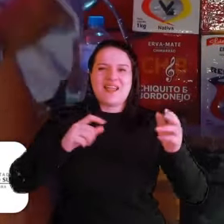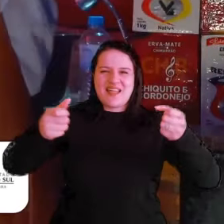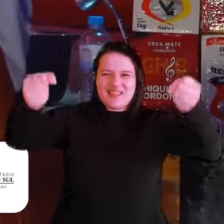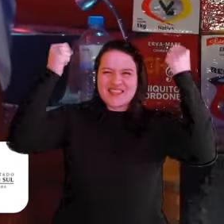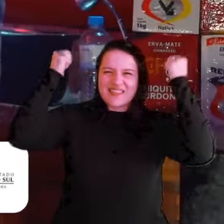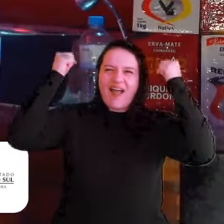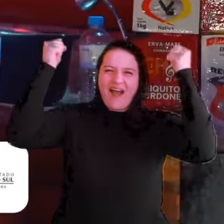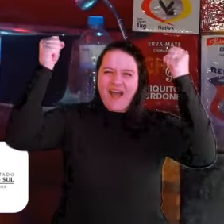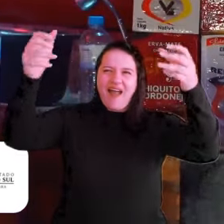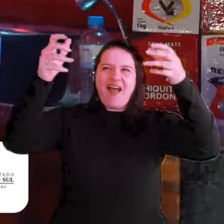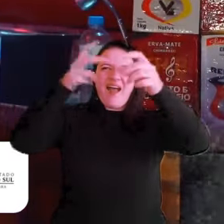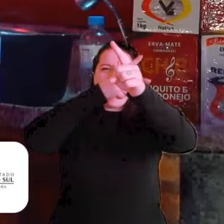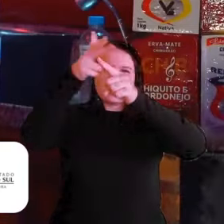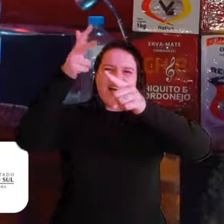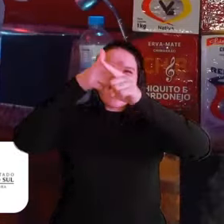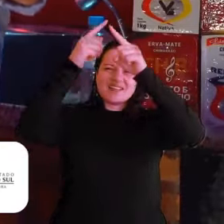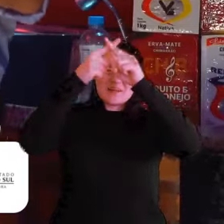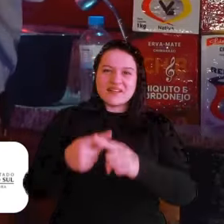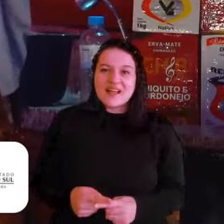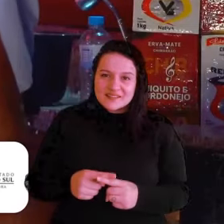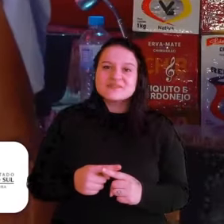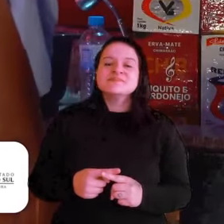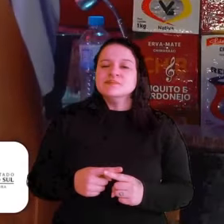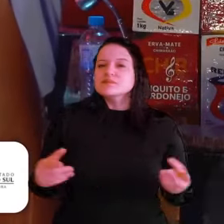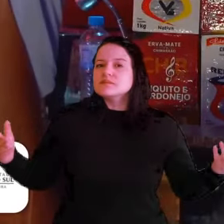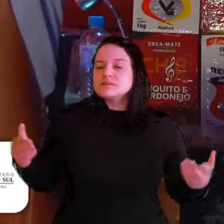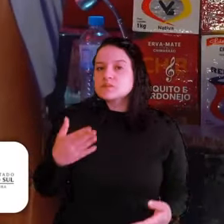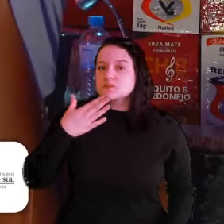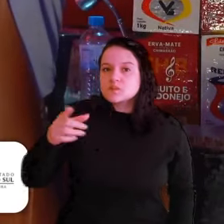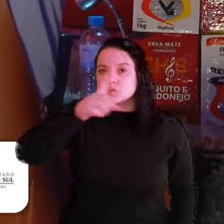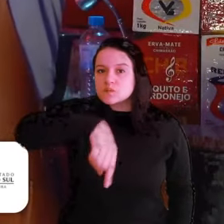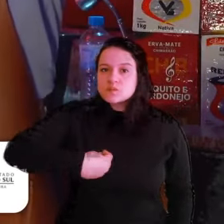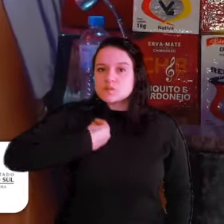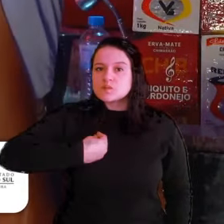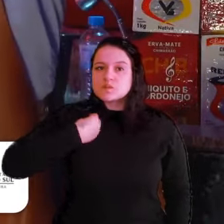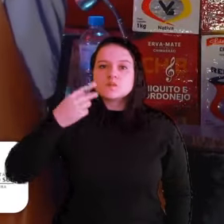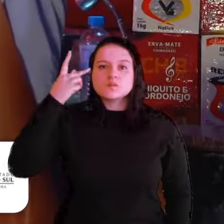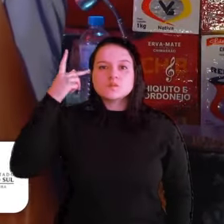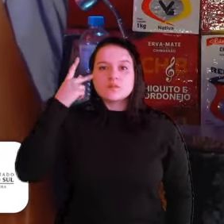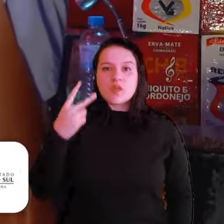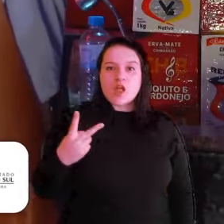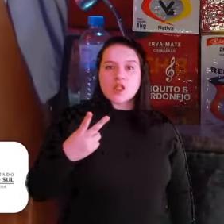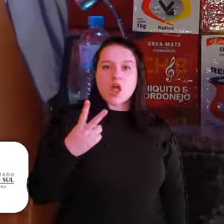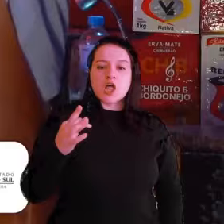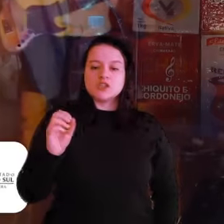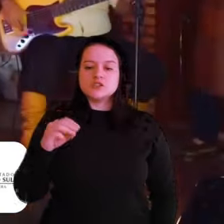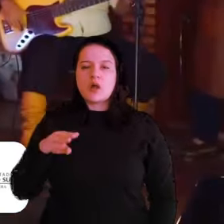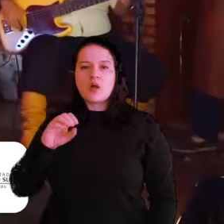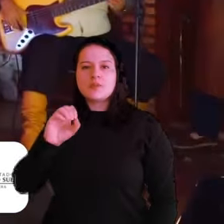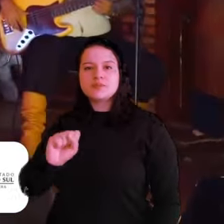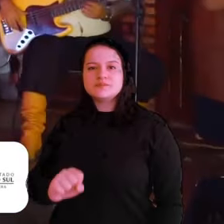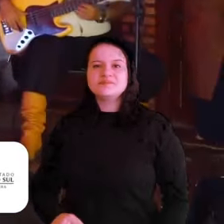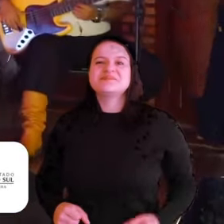Sempre. E levantando taças e conquistando campeonatos. Já que pediram para vocês, então, que estão em São Paulo, dois tomos na cabeça para vocês.